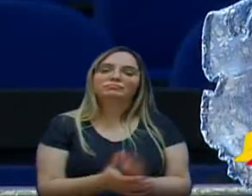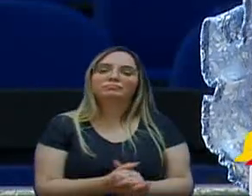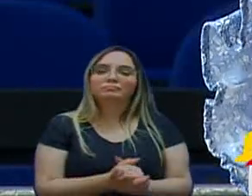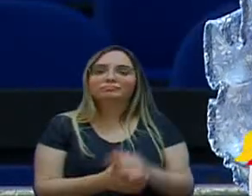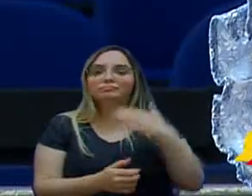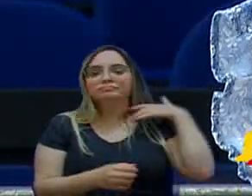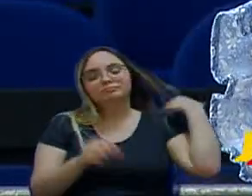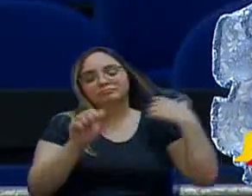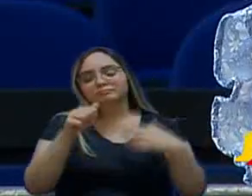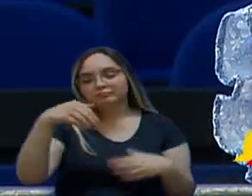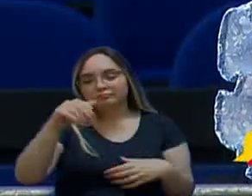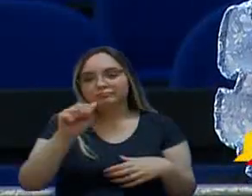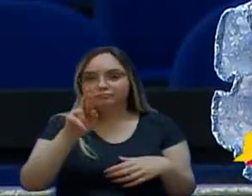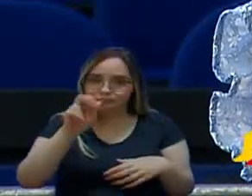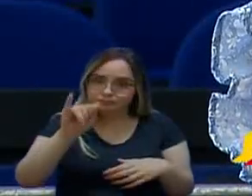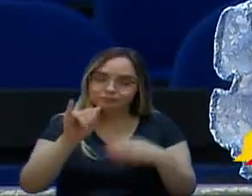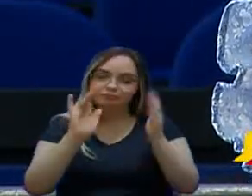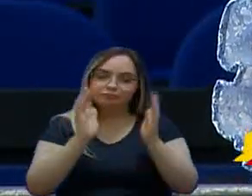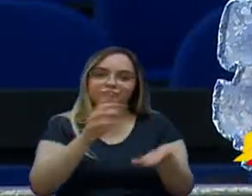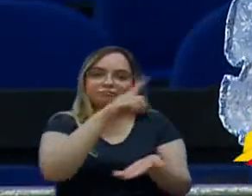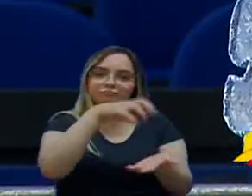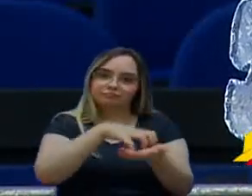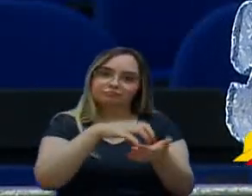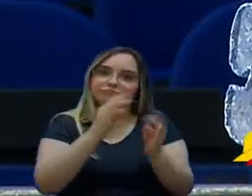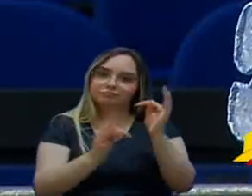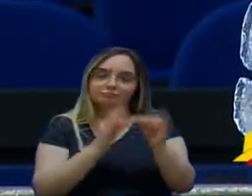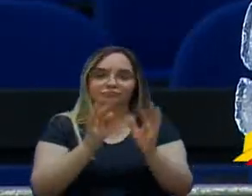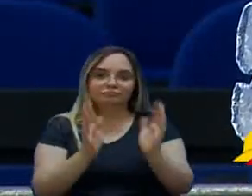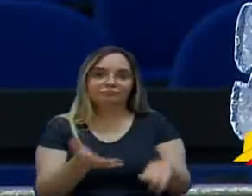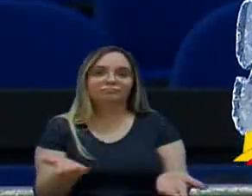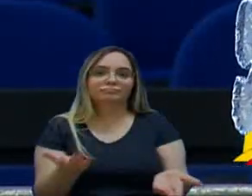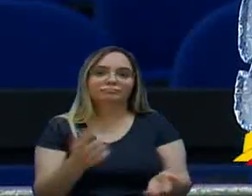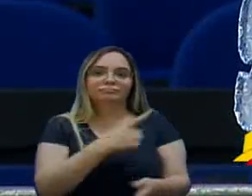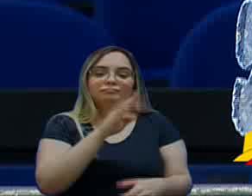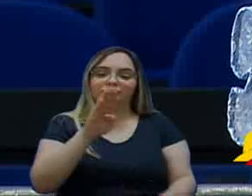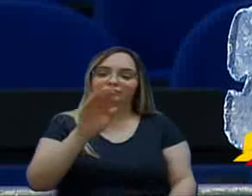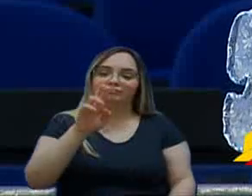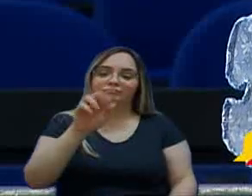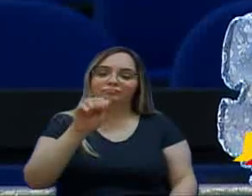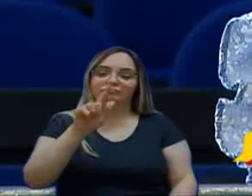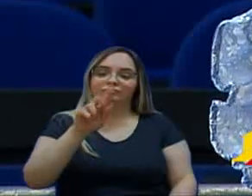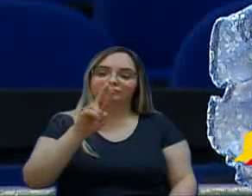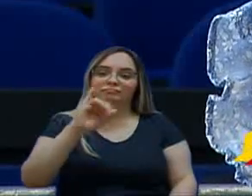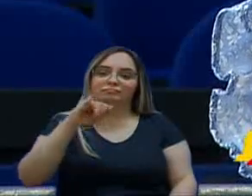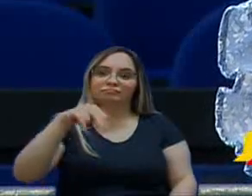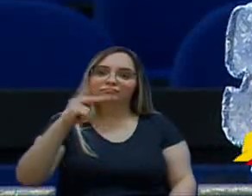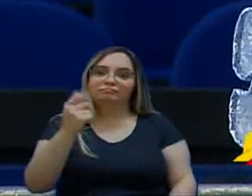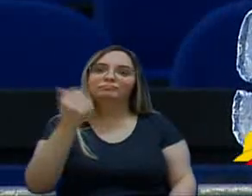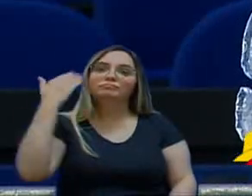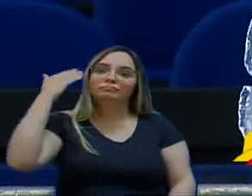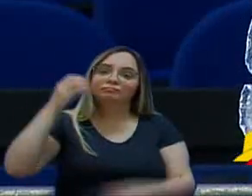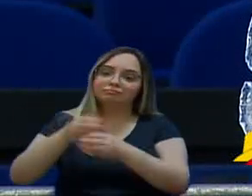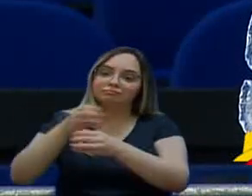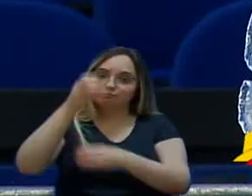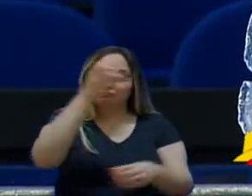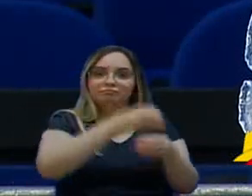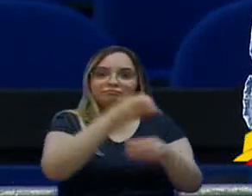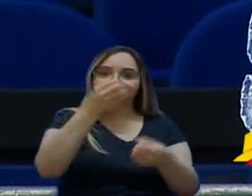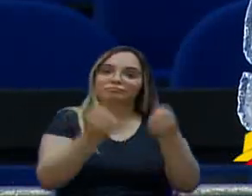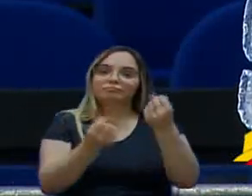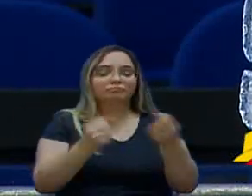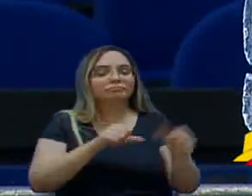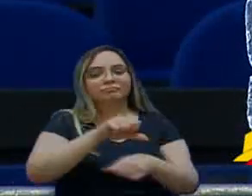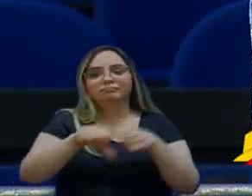foi absolutamente inovador no centro da cidade. O senhor imagina o Boulevard Braguinha? Era uma rua que tinha postes e carros.